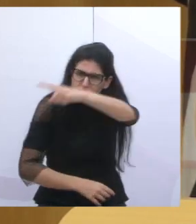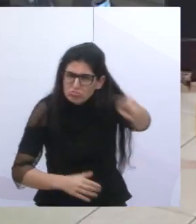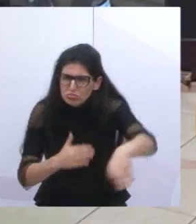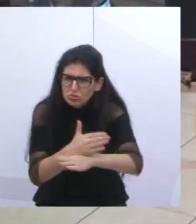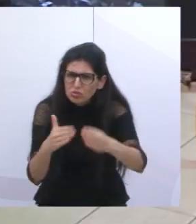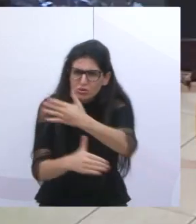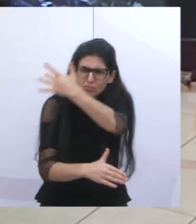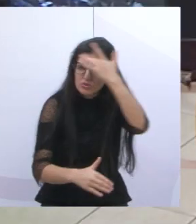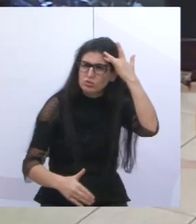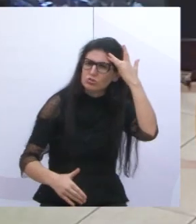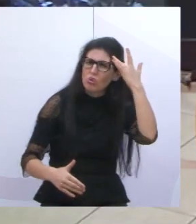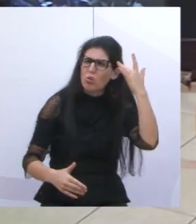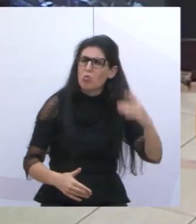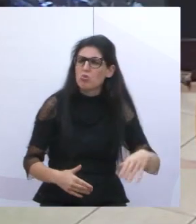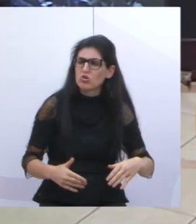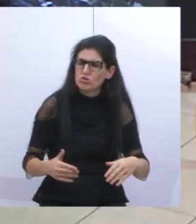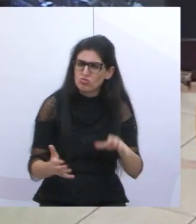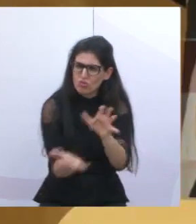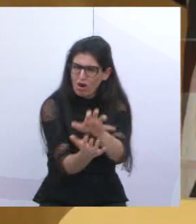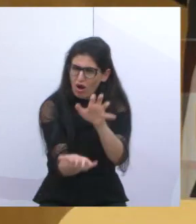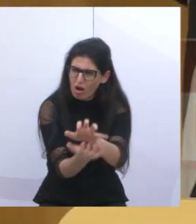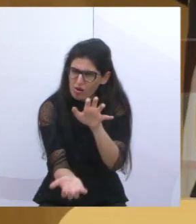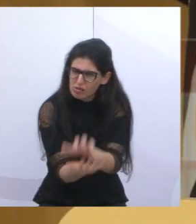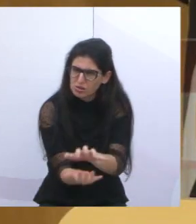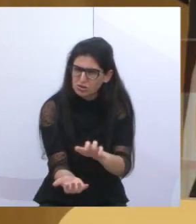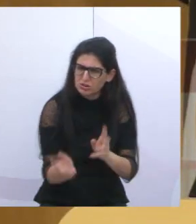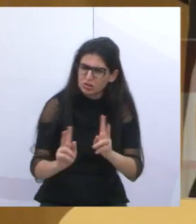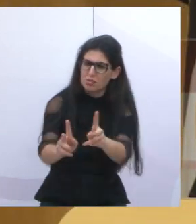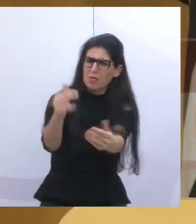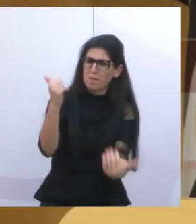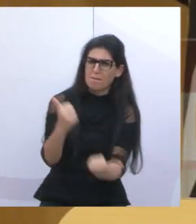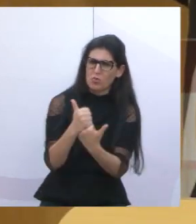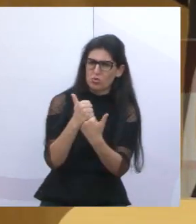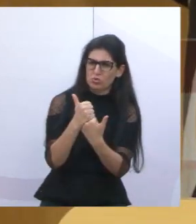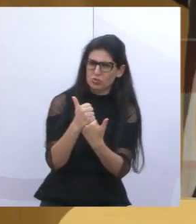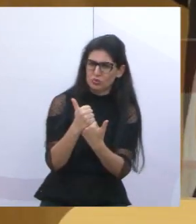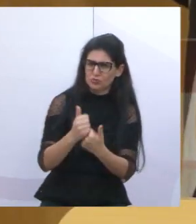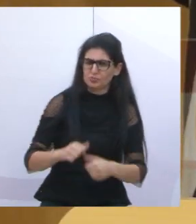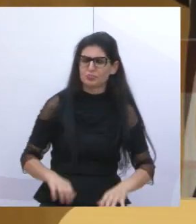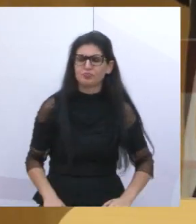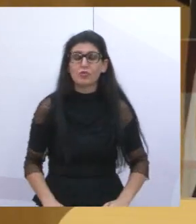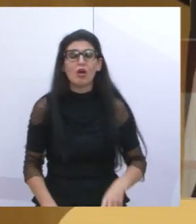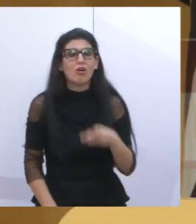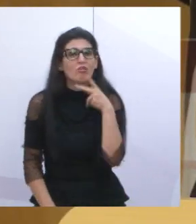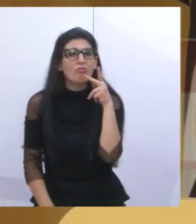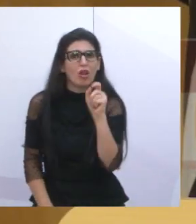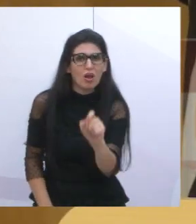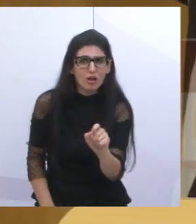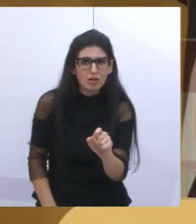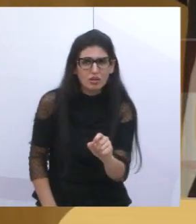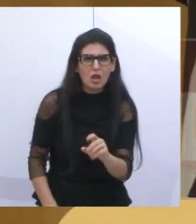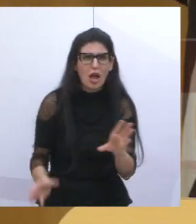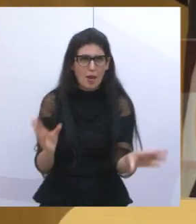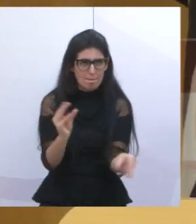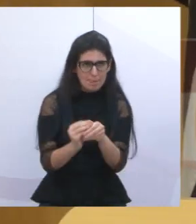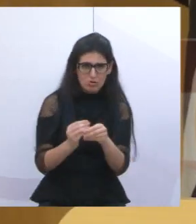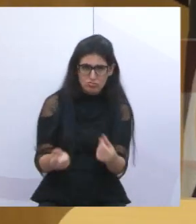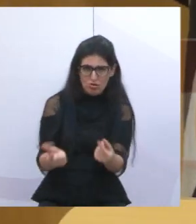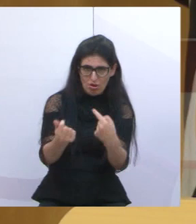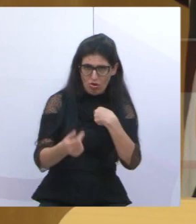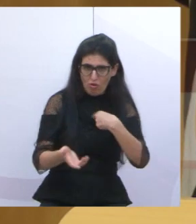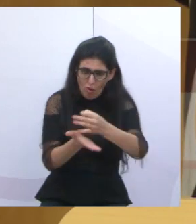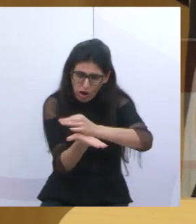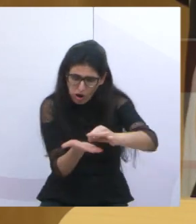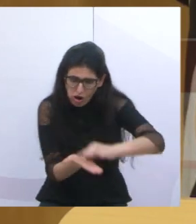Quiser falar alguma coisa, pode falar. O vereador Valmir, só falar da questão que a emenda que eu fiz é para